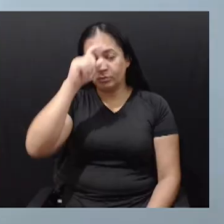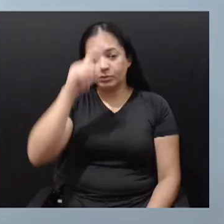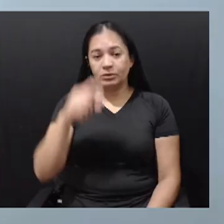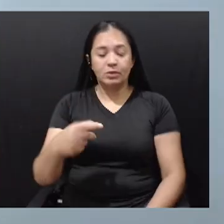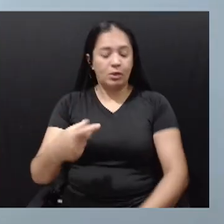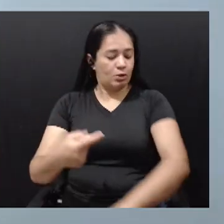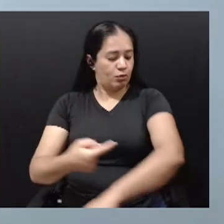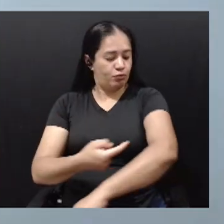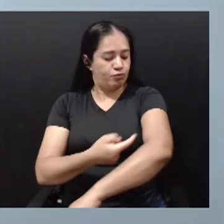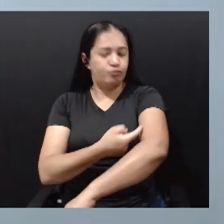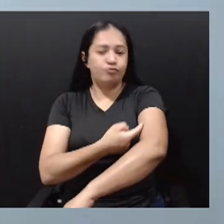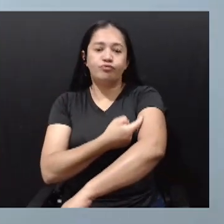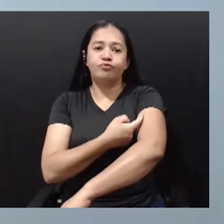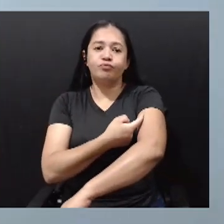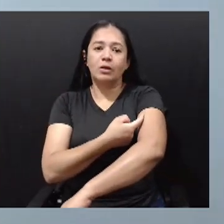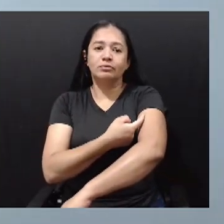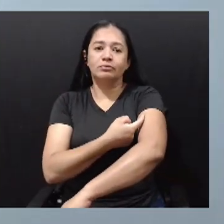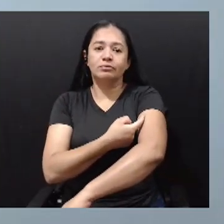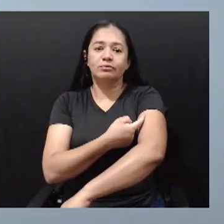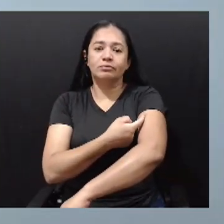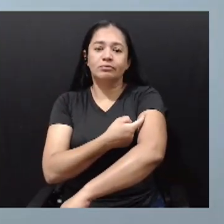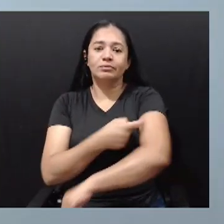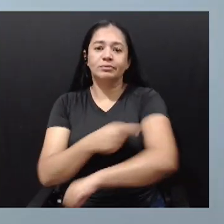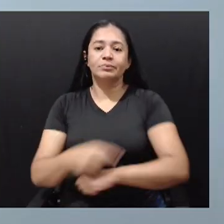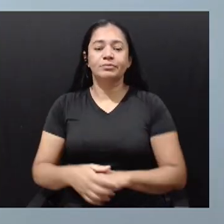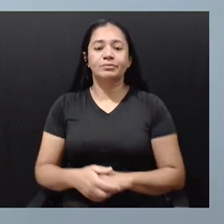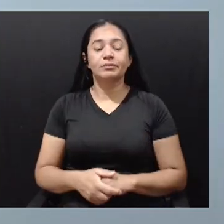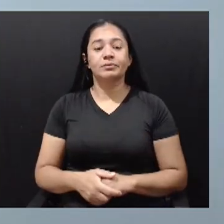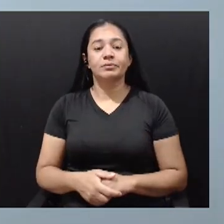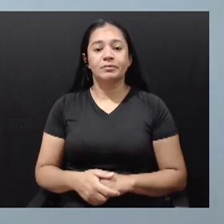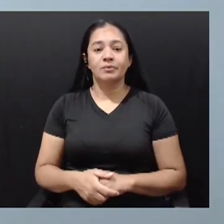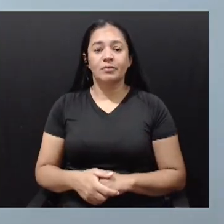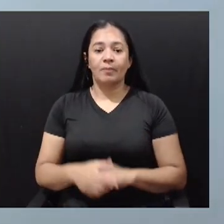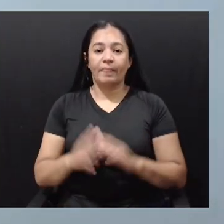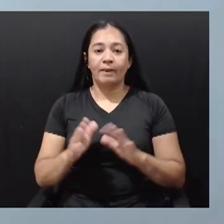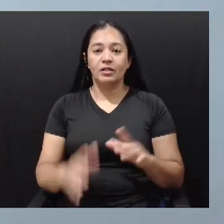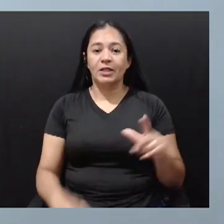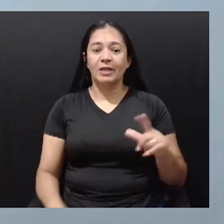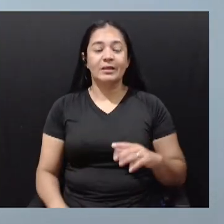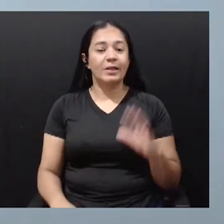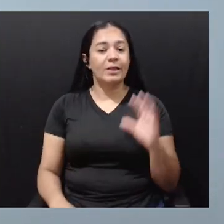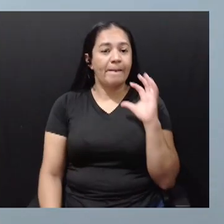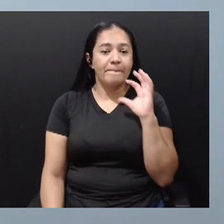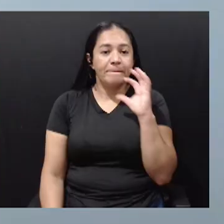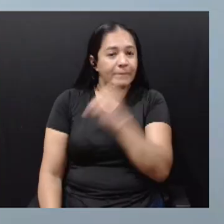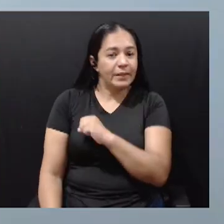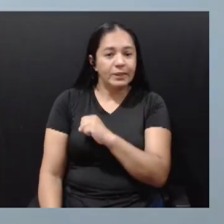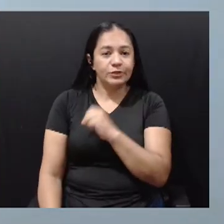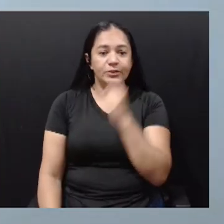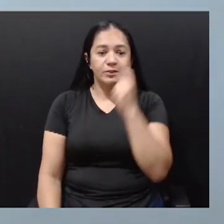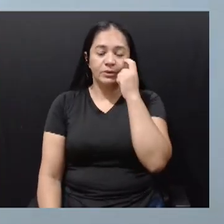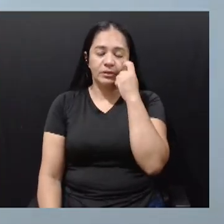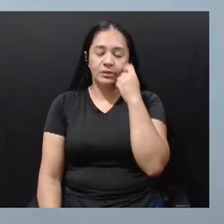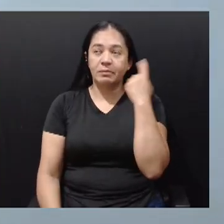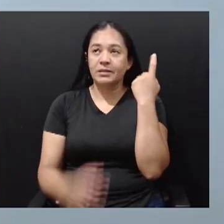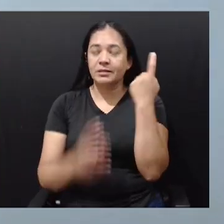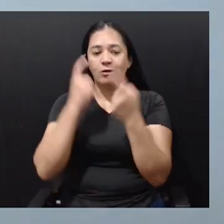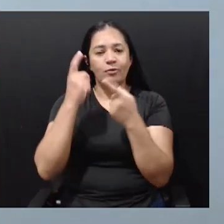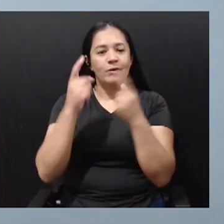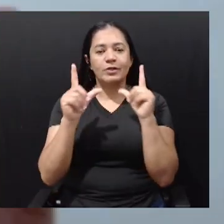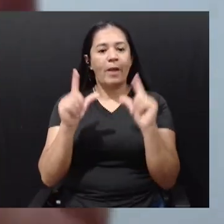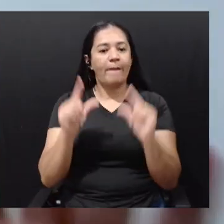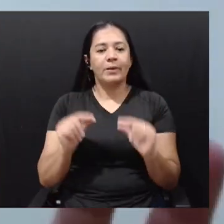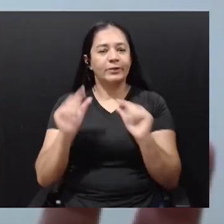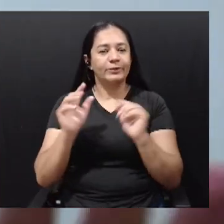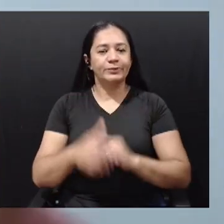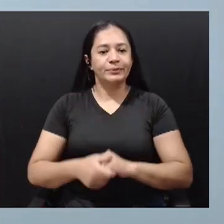debaixo da pele esse implante subcutâneo. Então, você já tem uma praticidade maior, uma preocupação a menos, né? Tem